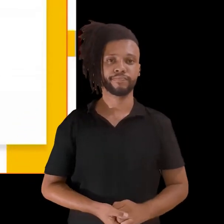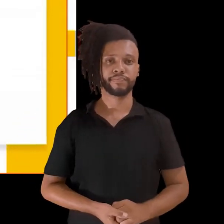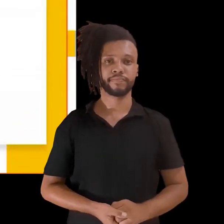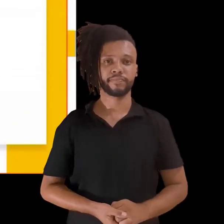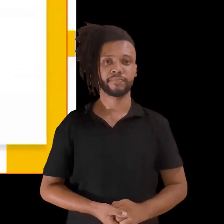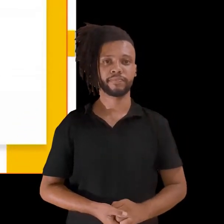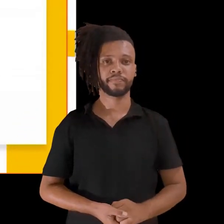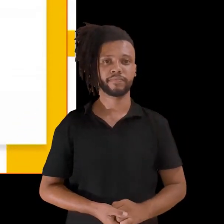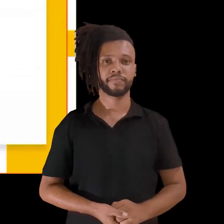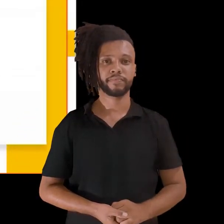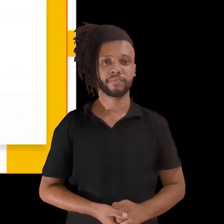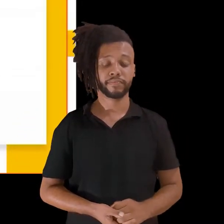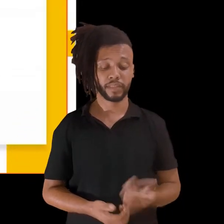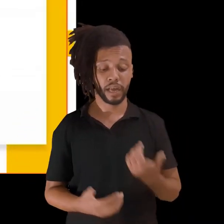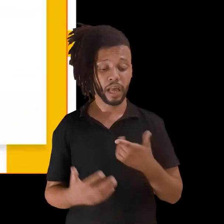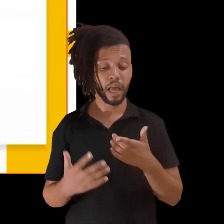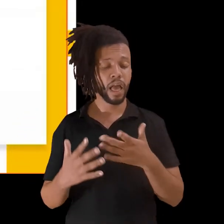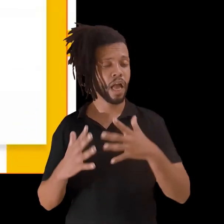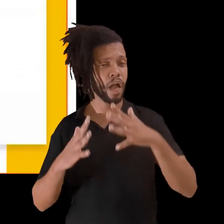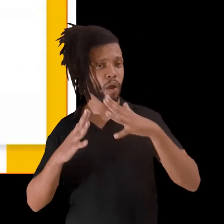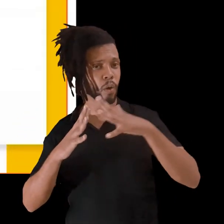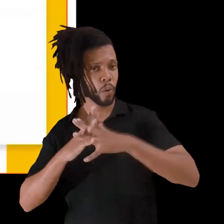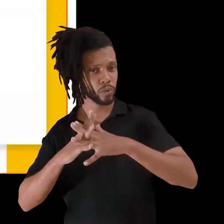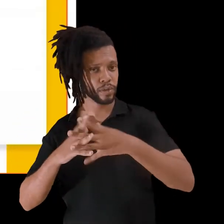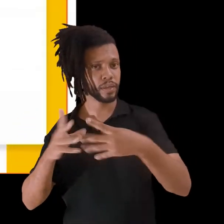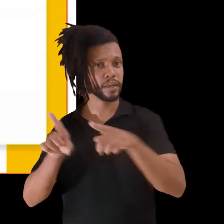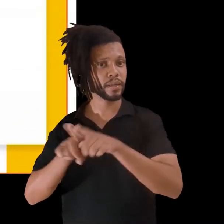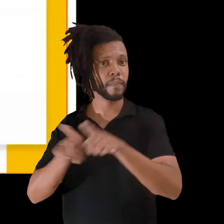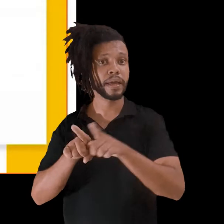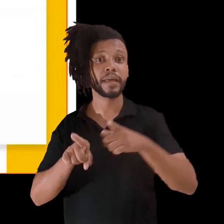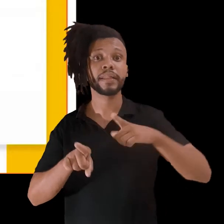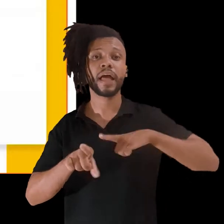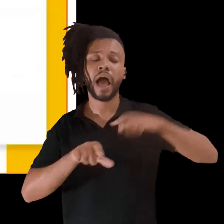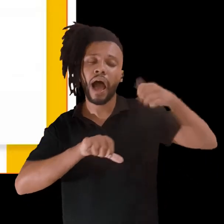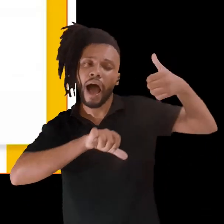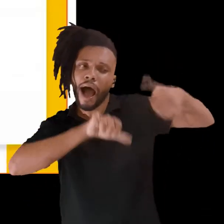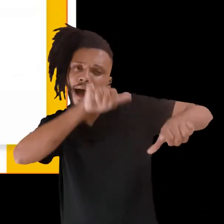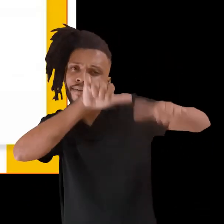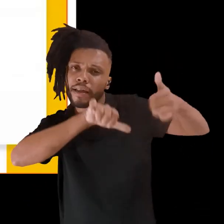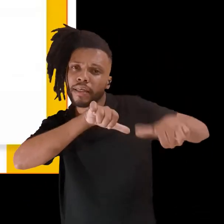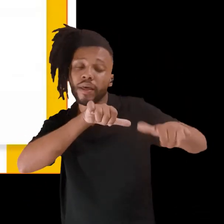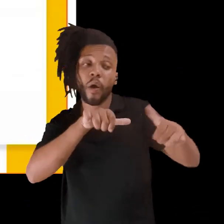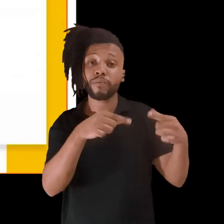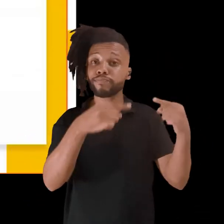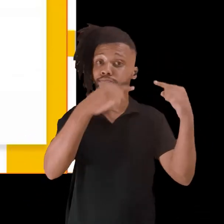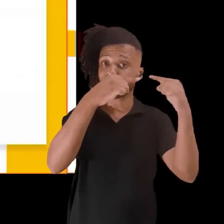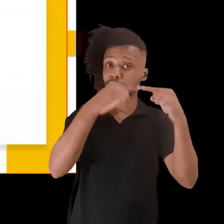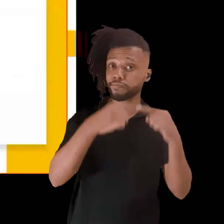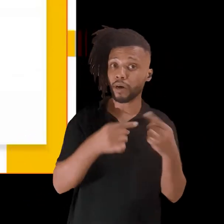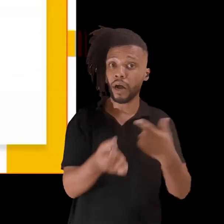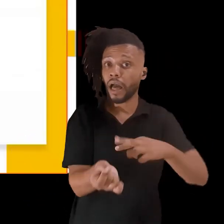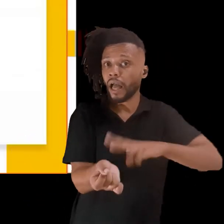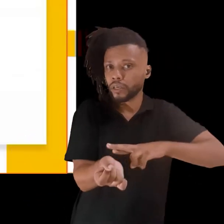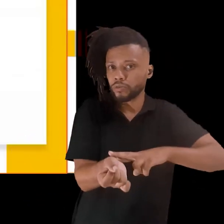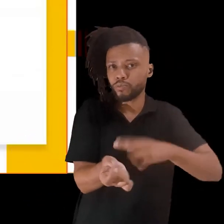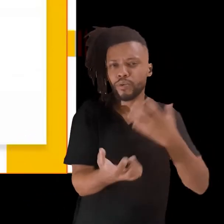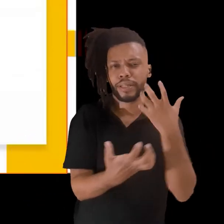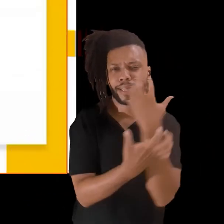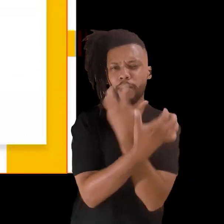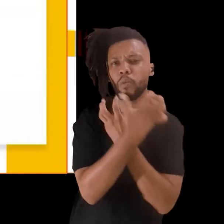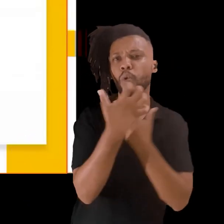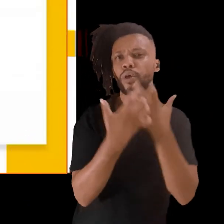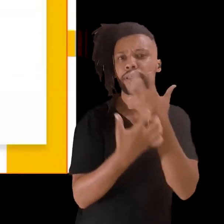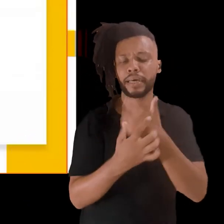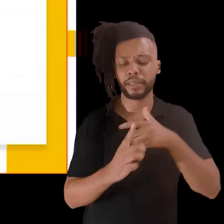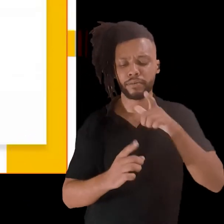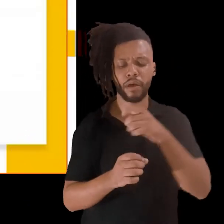audiência. As consoantes também conferem a precisão rítmica das músicas que